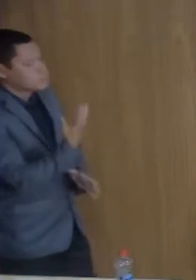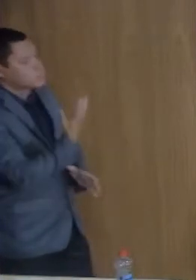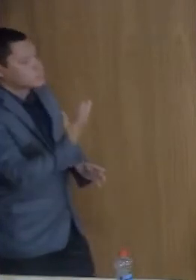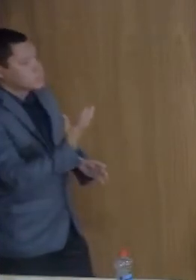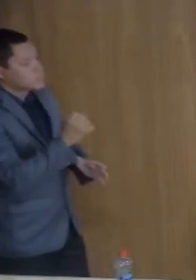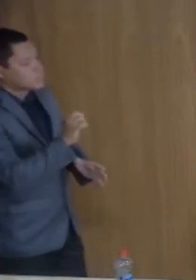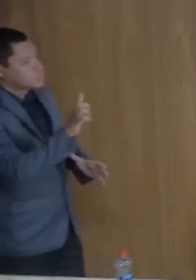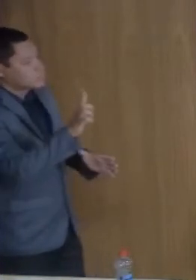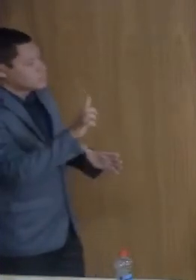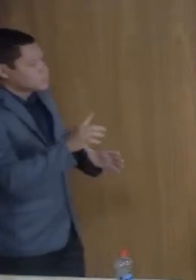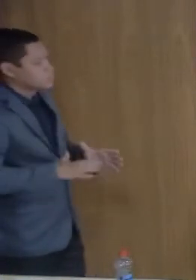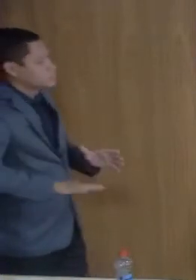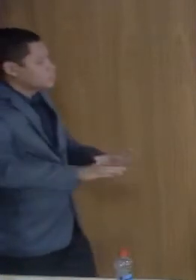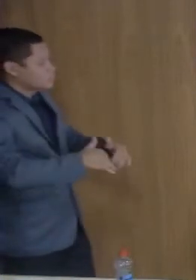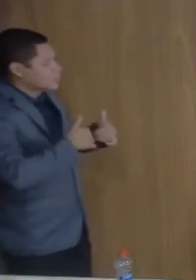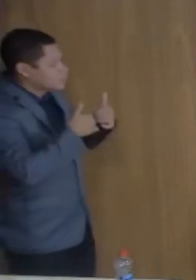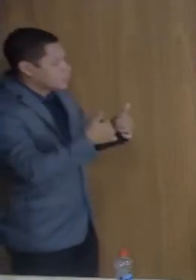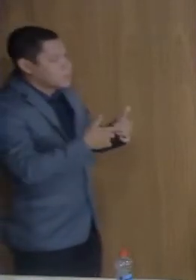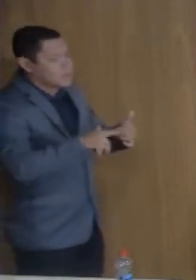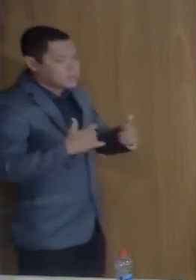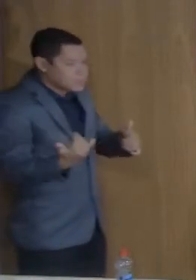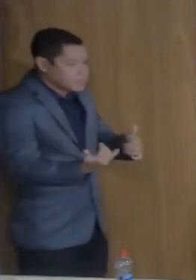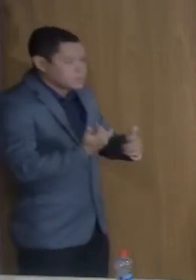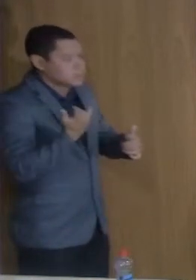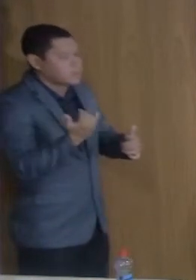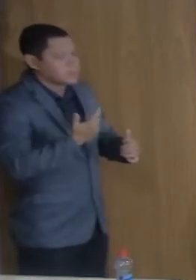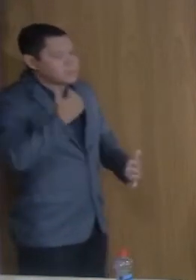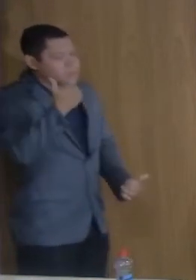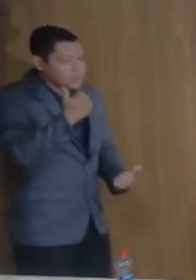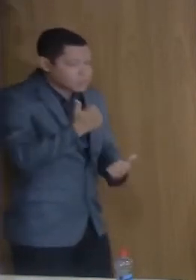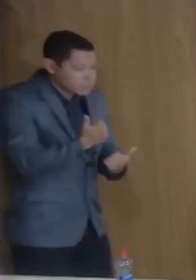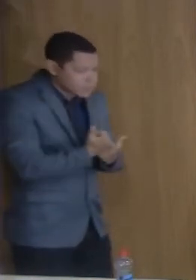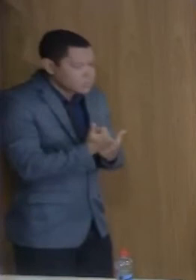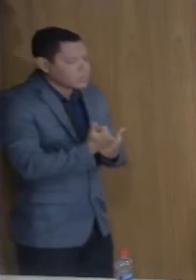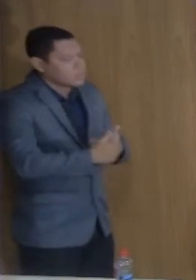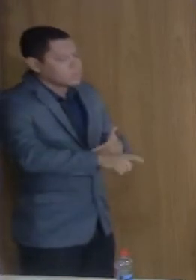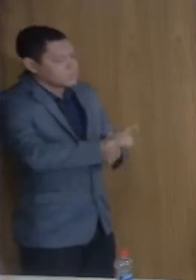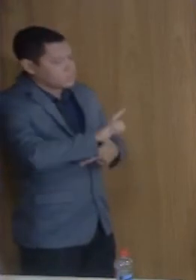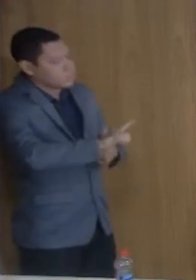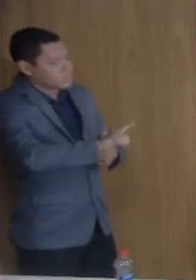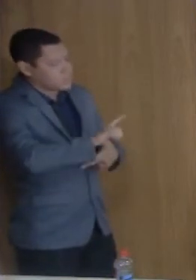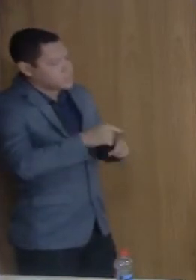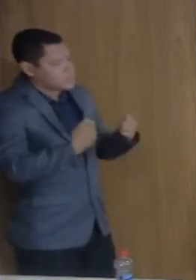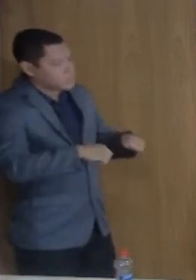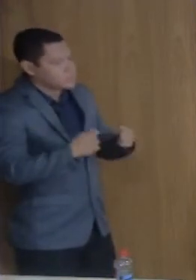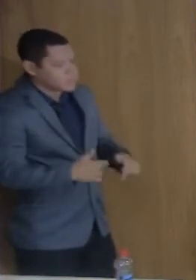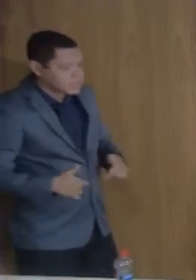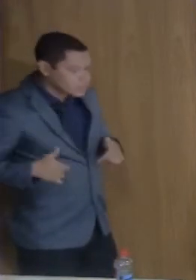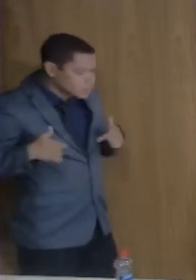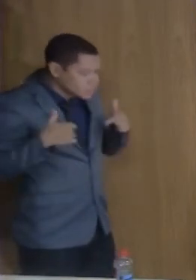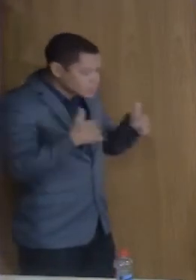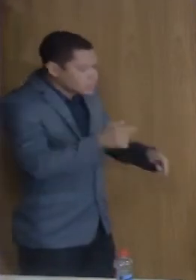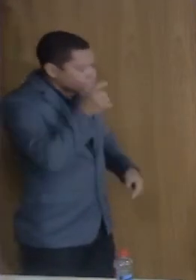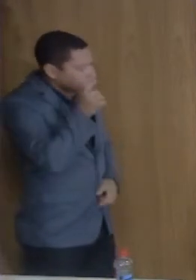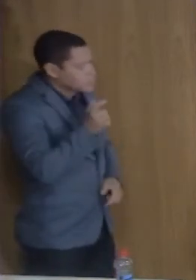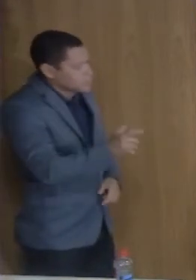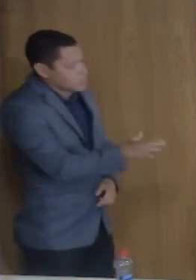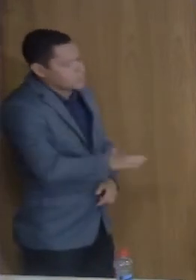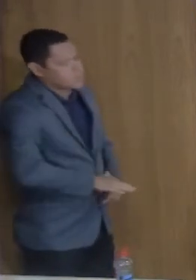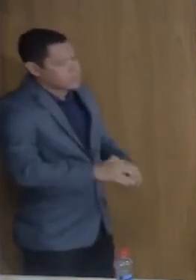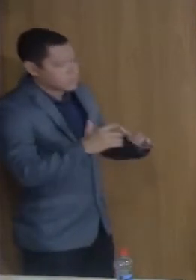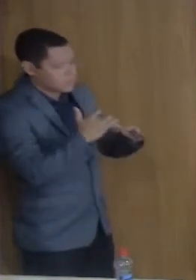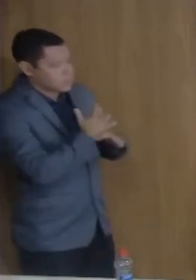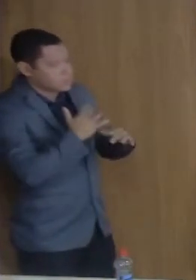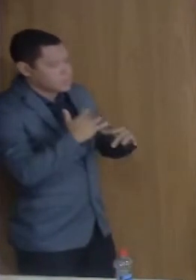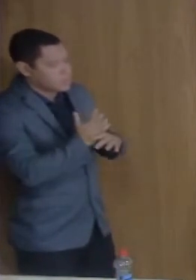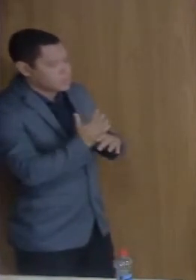a importância do indispensável apoio do Poder Legislativo às ações de interesses da nossa cidade, ao tempo